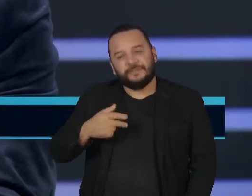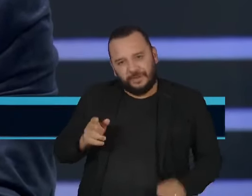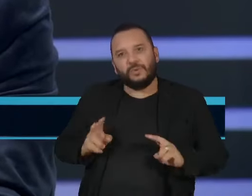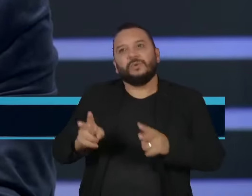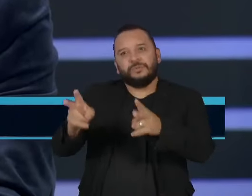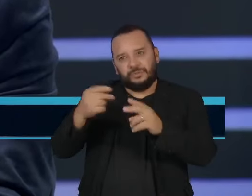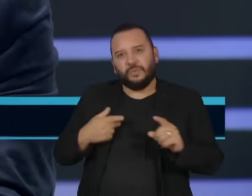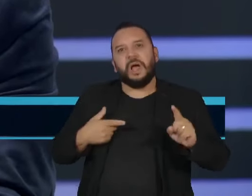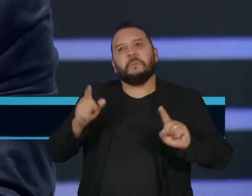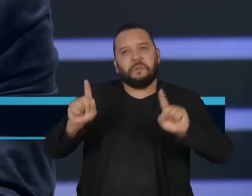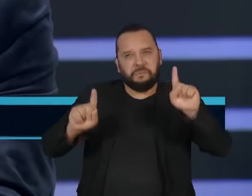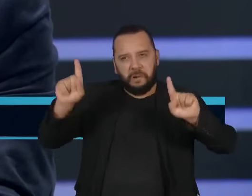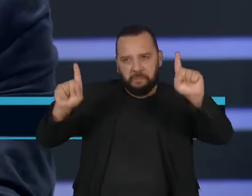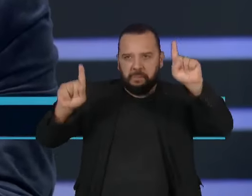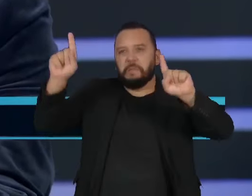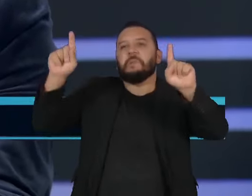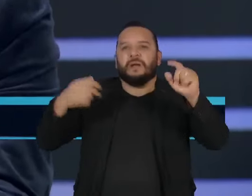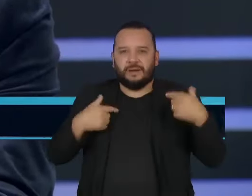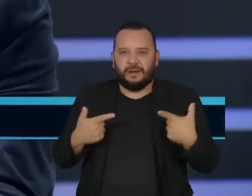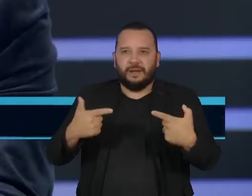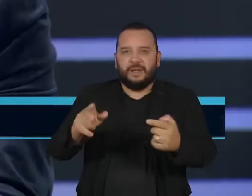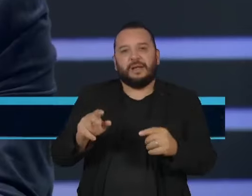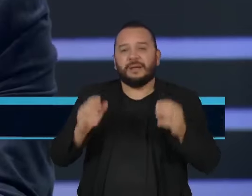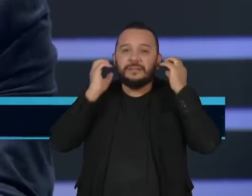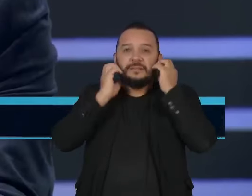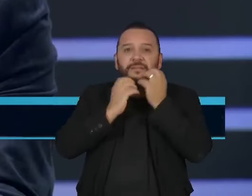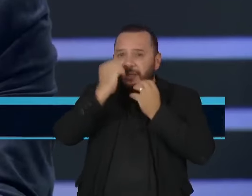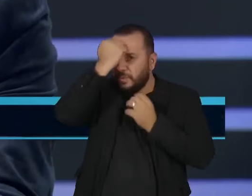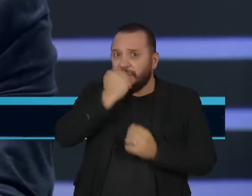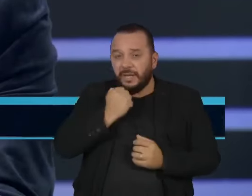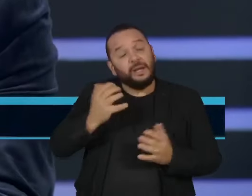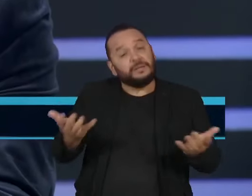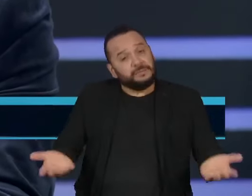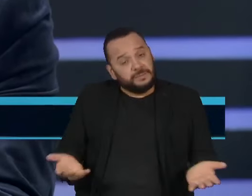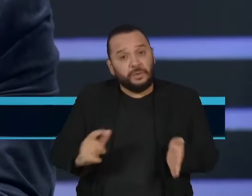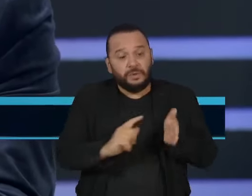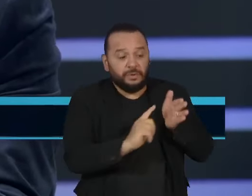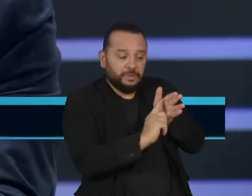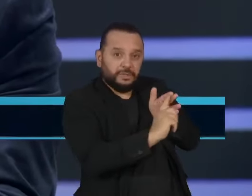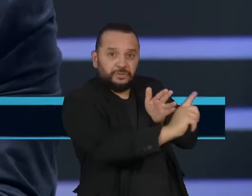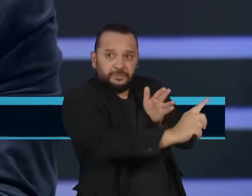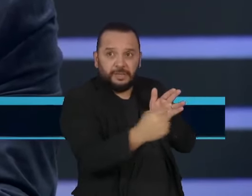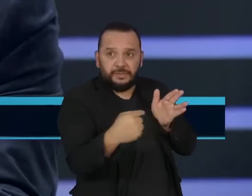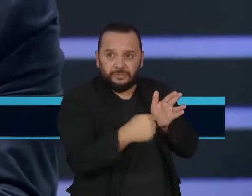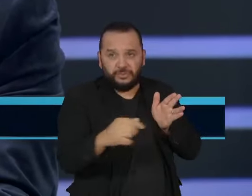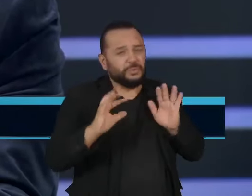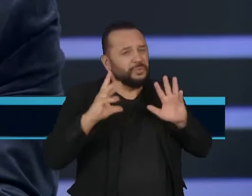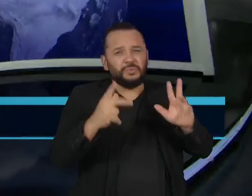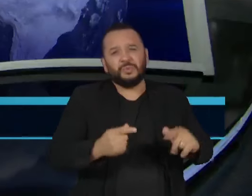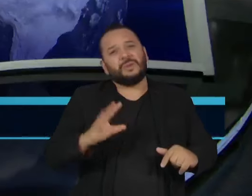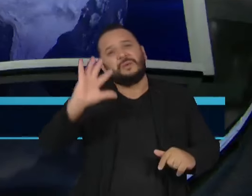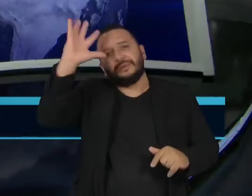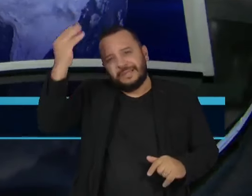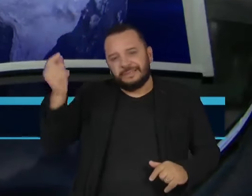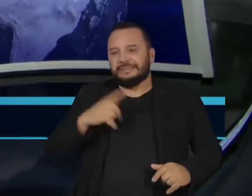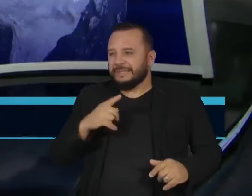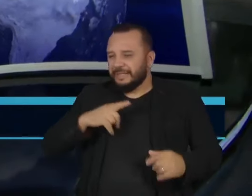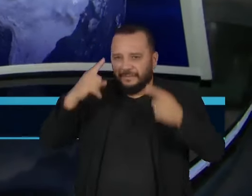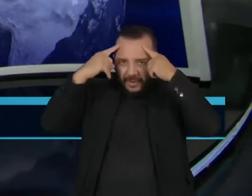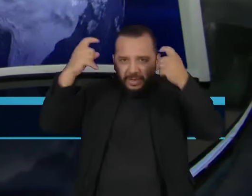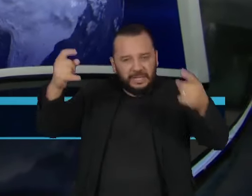para o Hezbollah. Aliás, tudo que acontece ali só aumenta um pouquinho mais a violência na região. Eu não